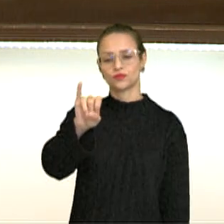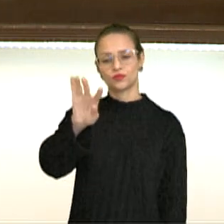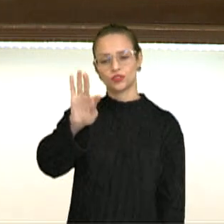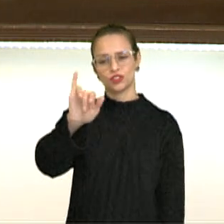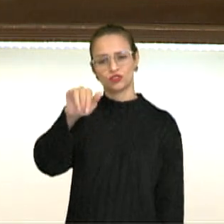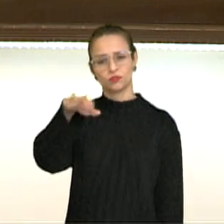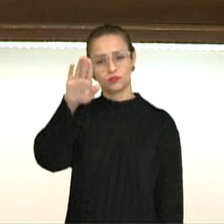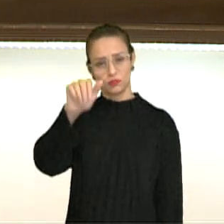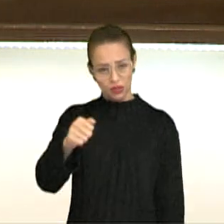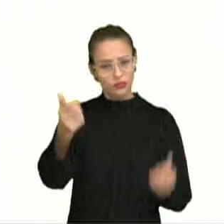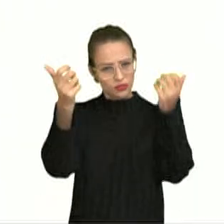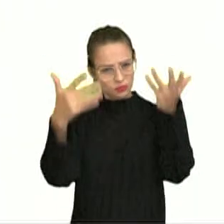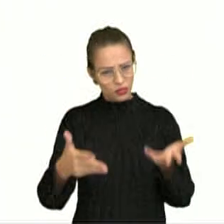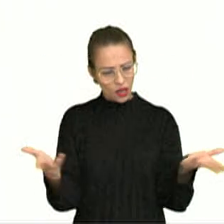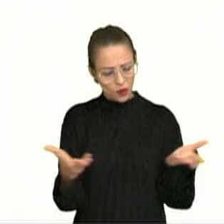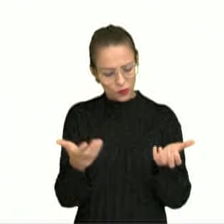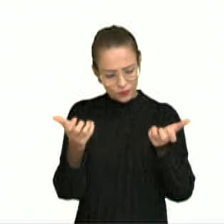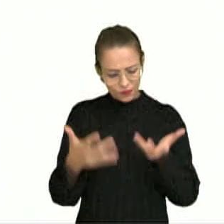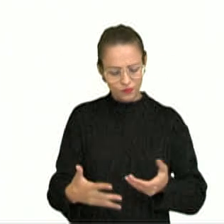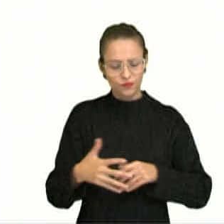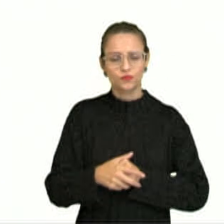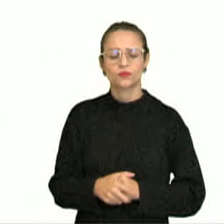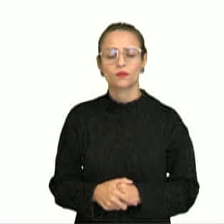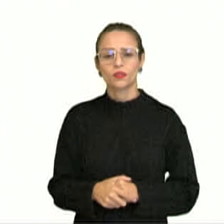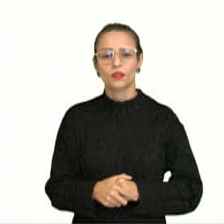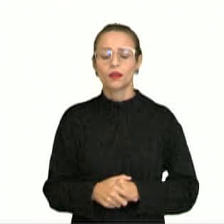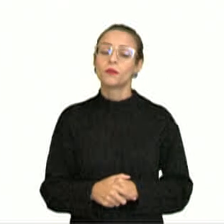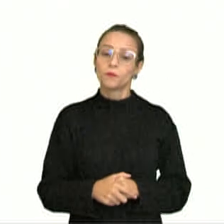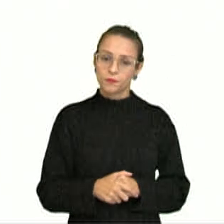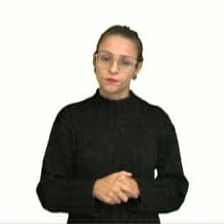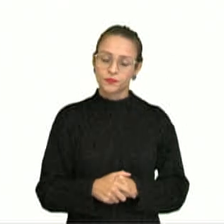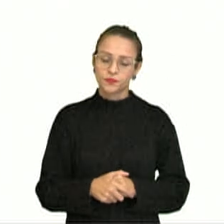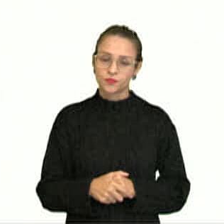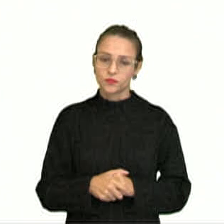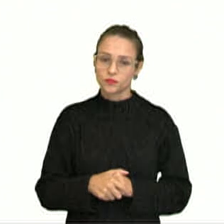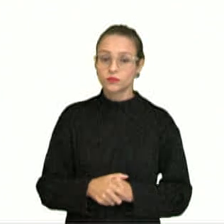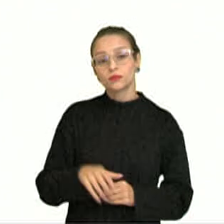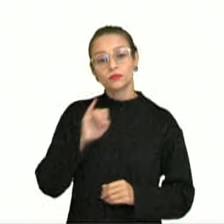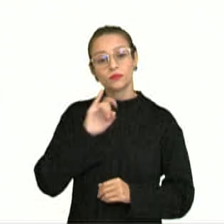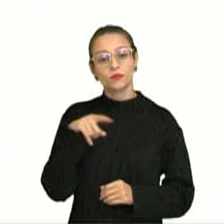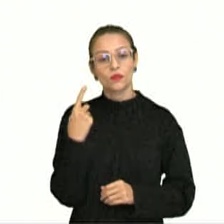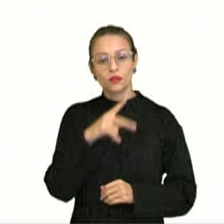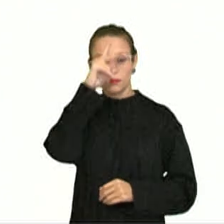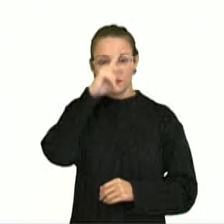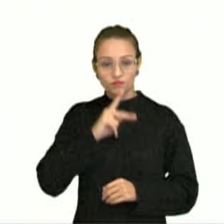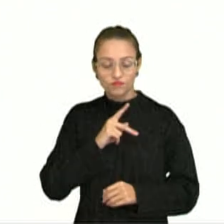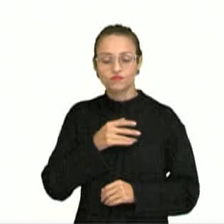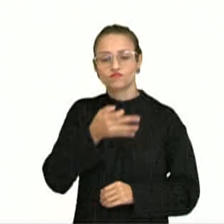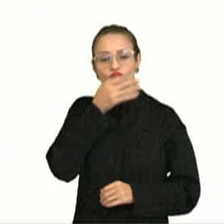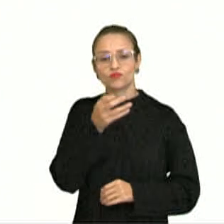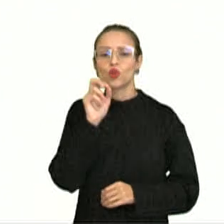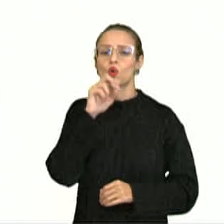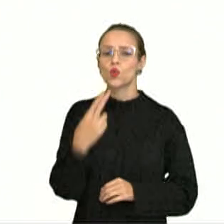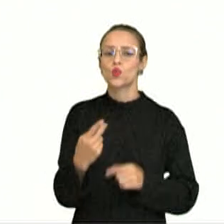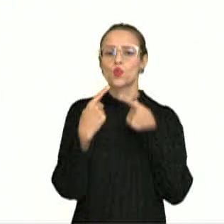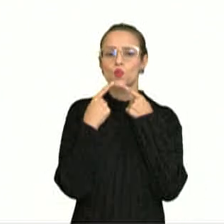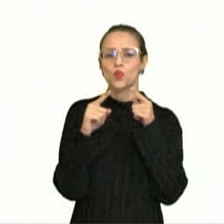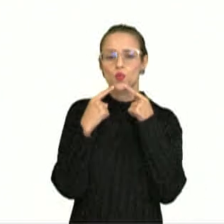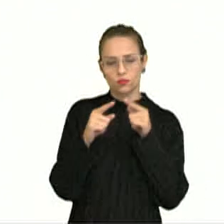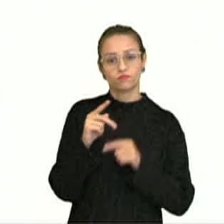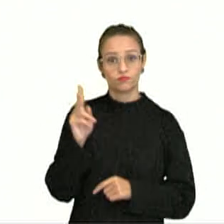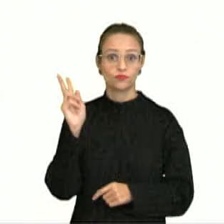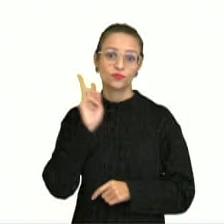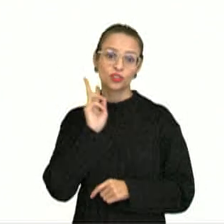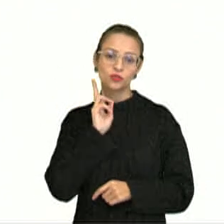falar na aula de hoje. Quando isso ocorre por nós mesmos, quando nós temos autocrítica ou reclamação, caso do